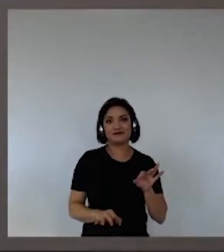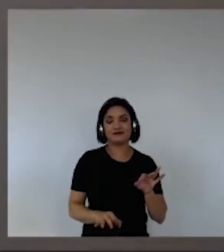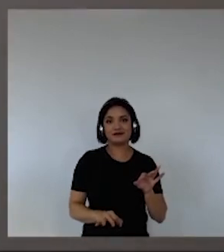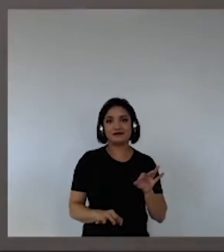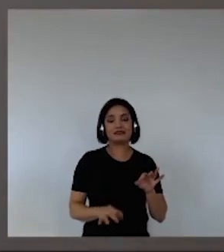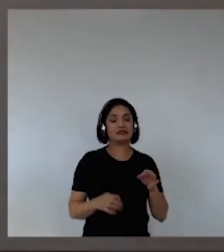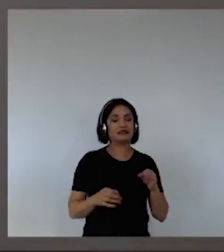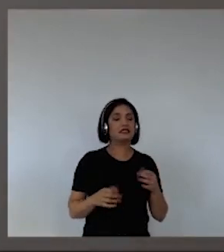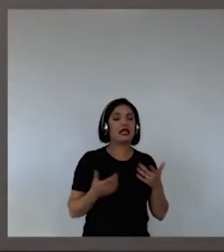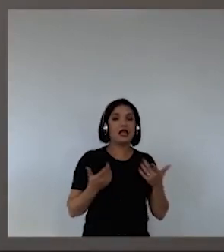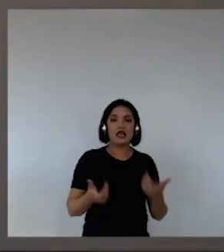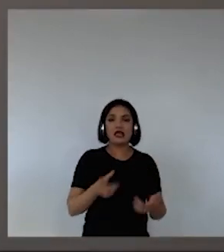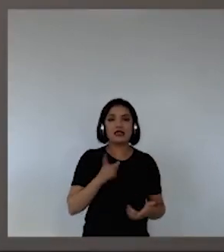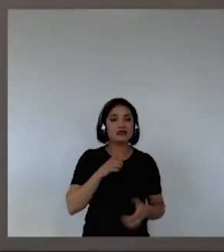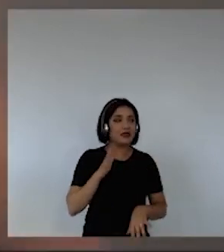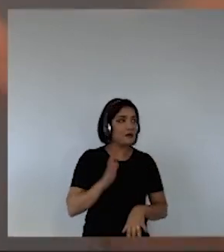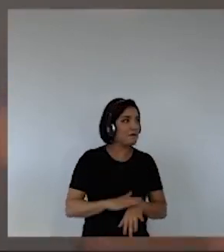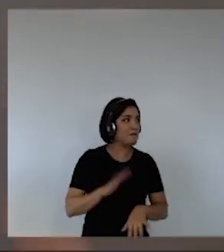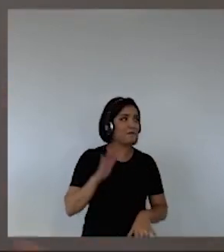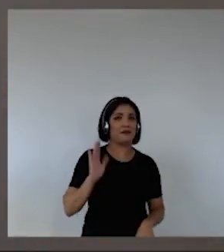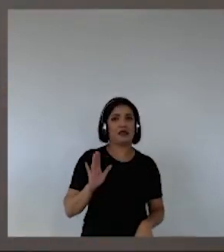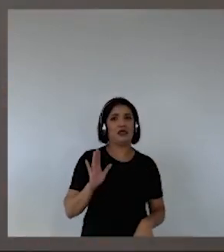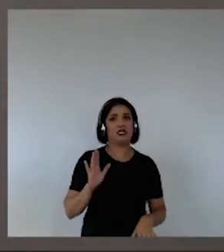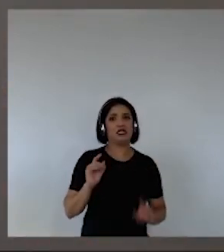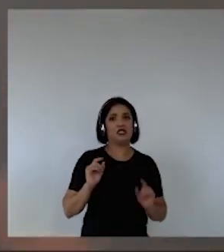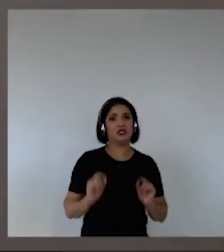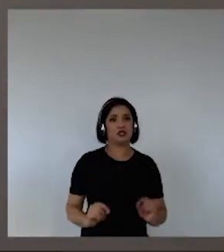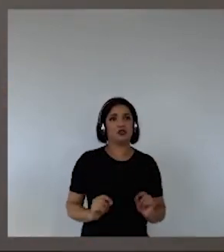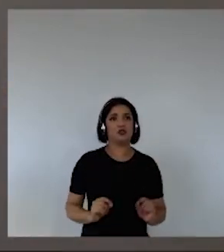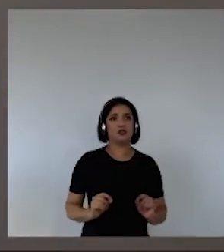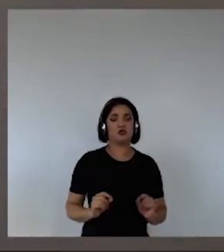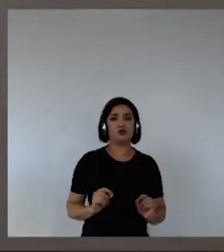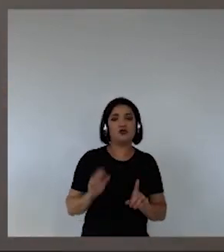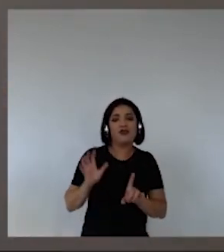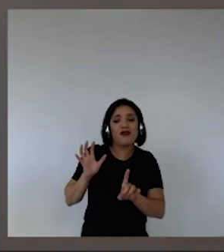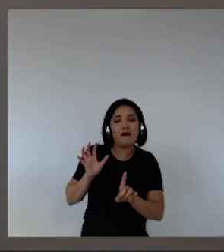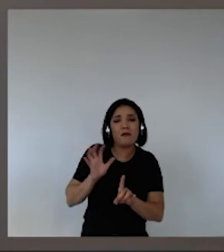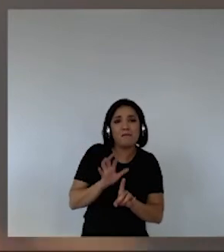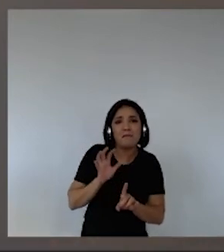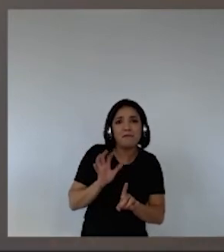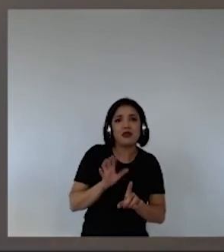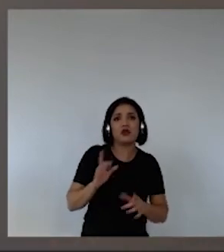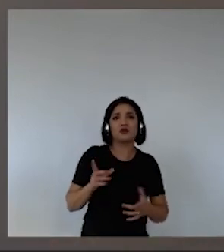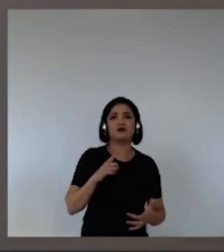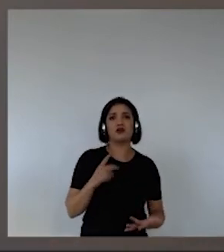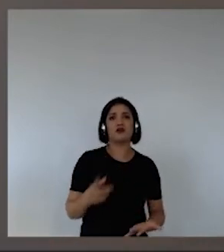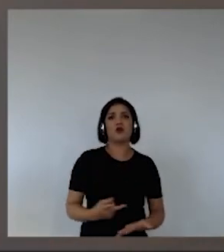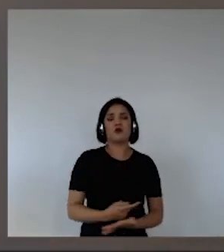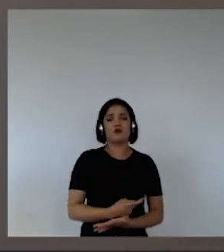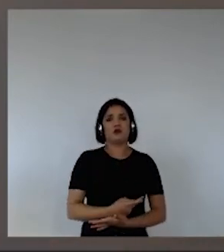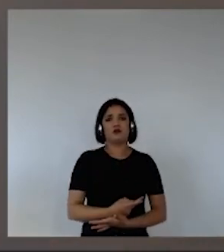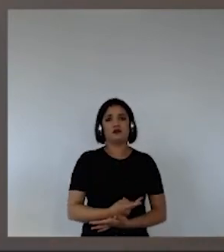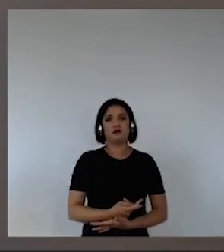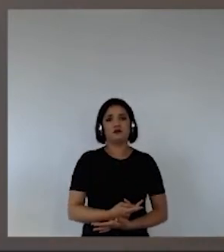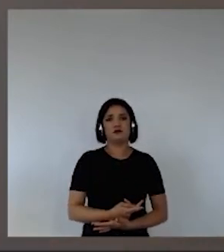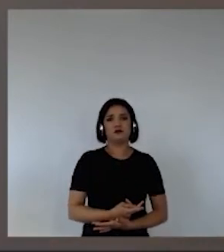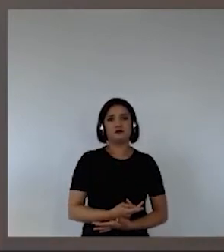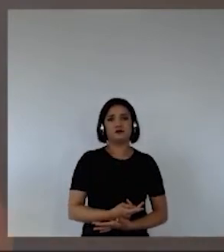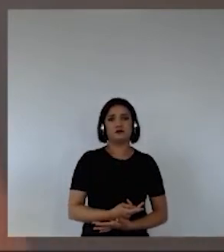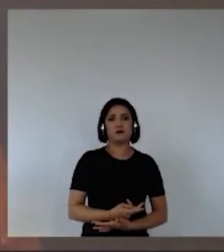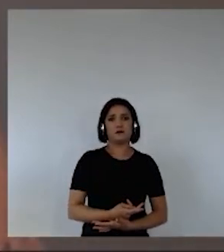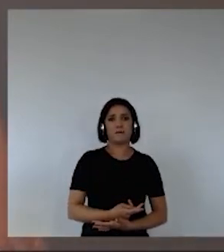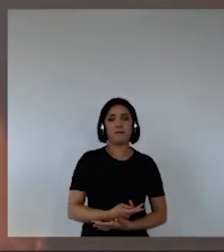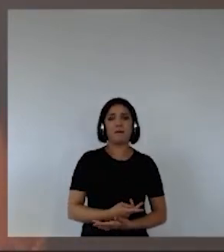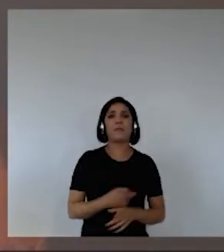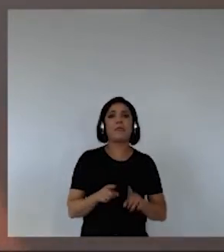tenha gerado e é isso que vai gerar para a gente, e talvez repercutir na justiça, na